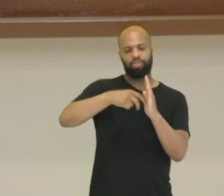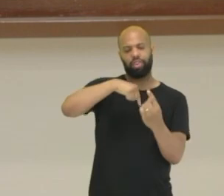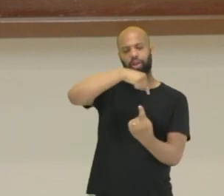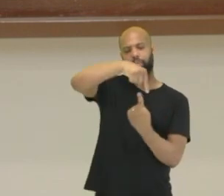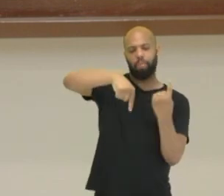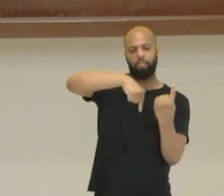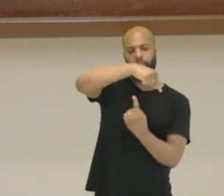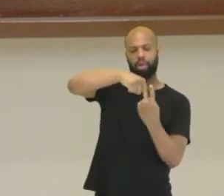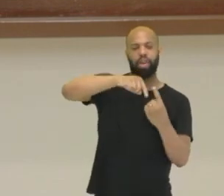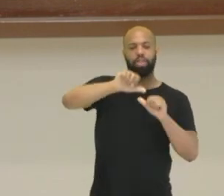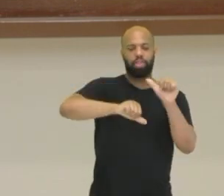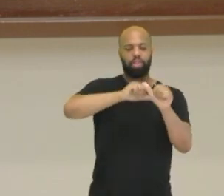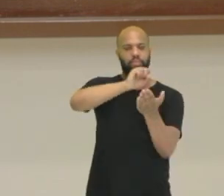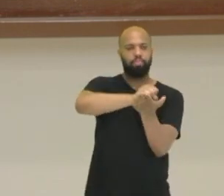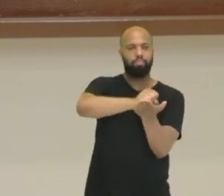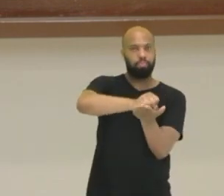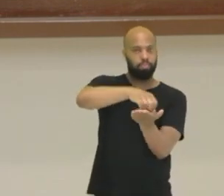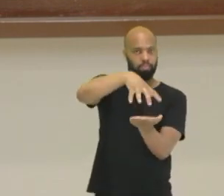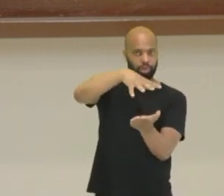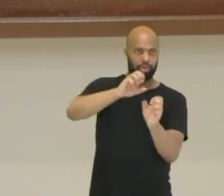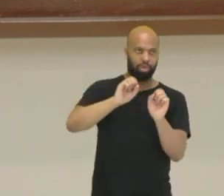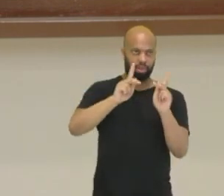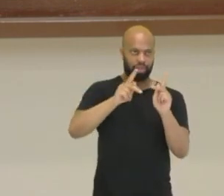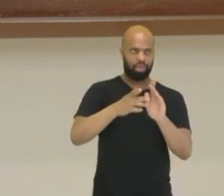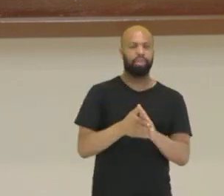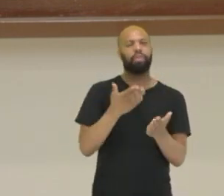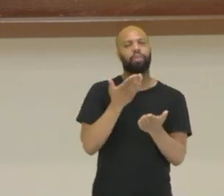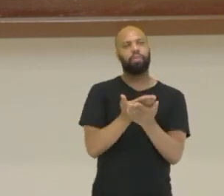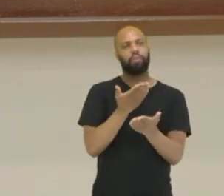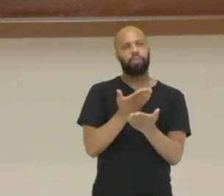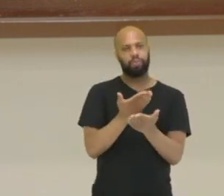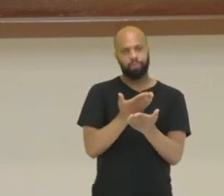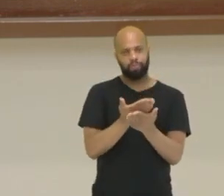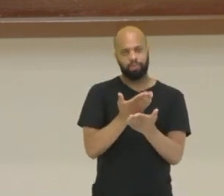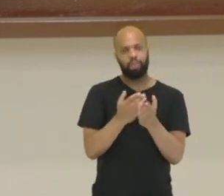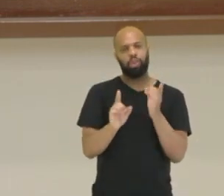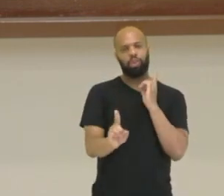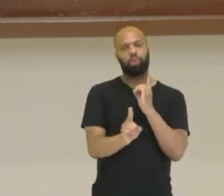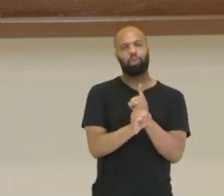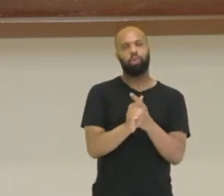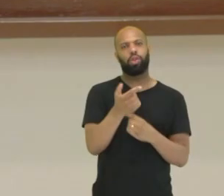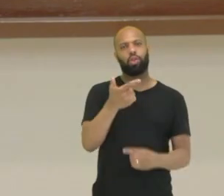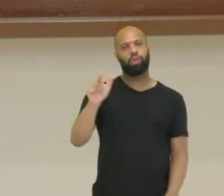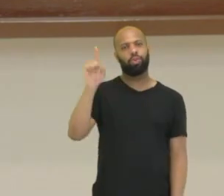rotação, que é uma transformação geométrica do plano, tá bom? Estude bastante e a gente se encontra numa